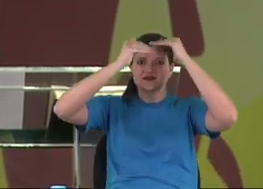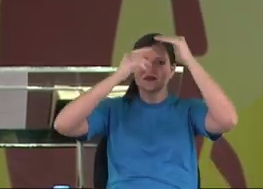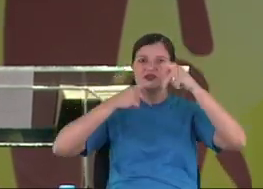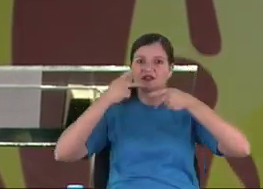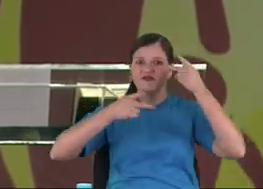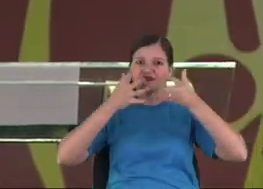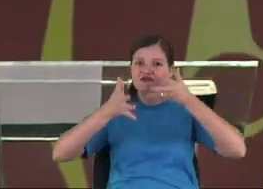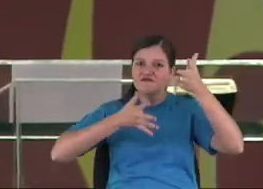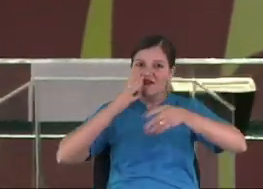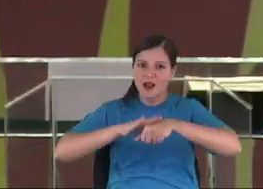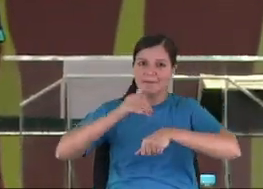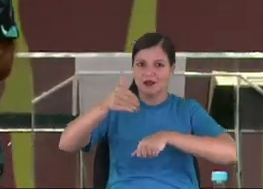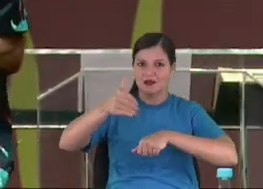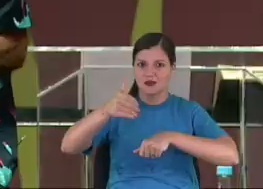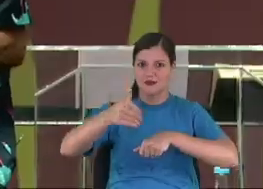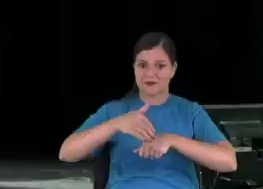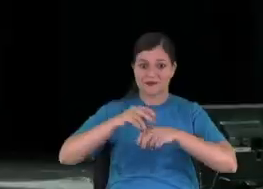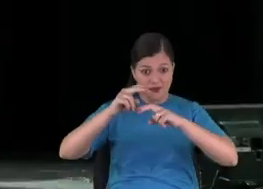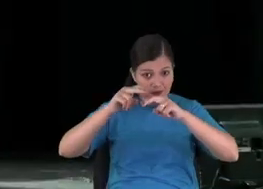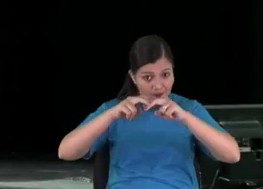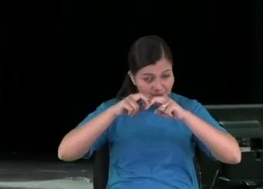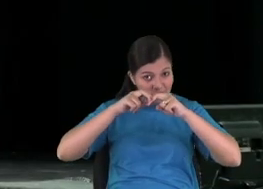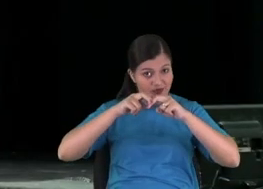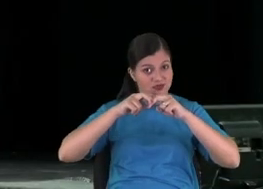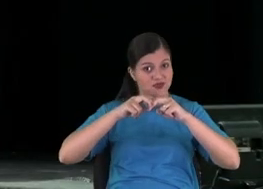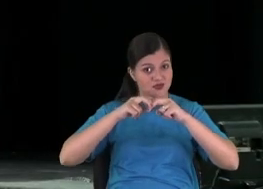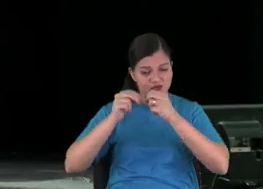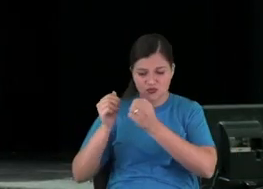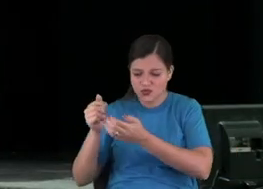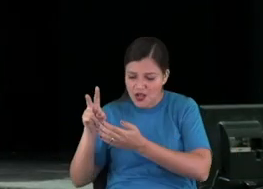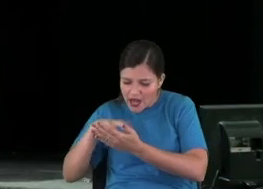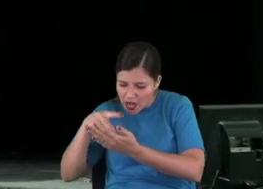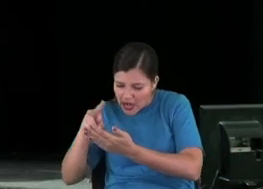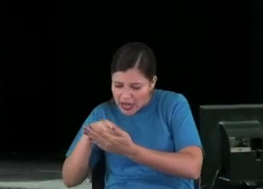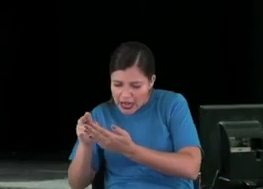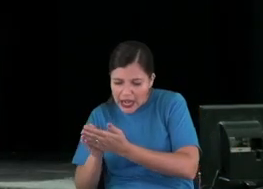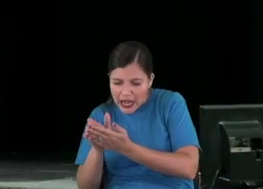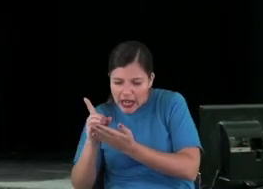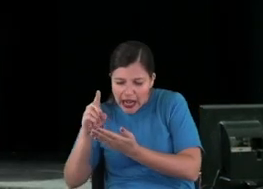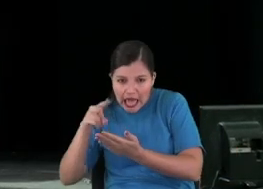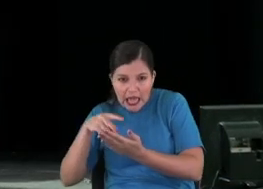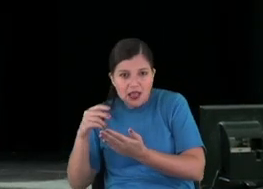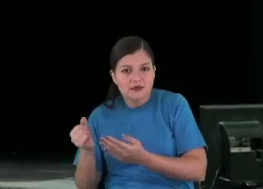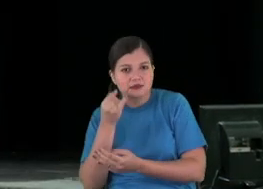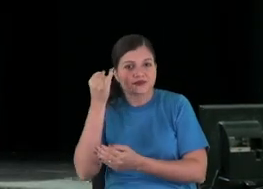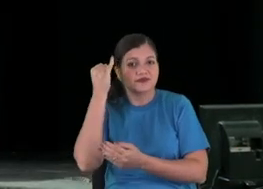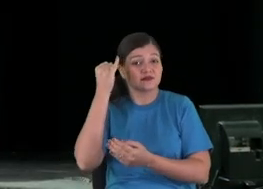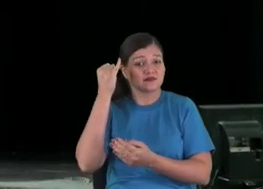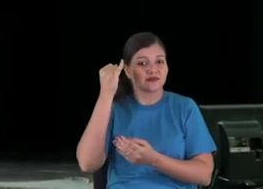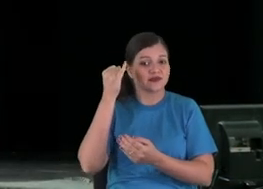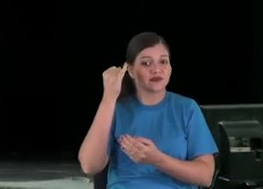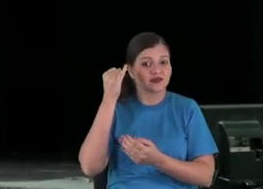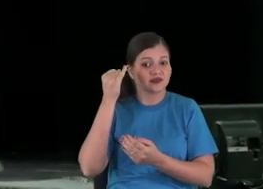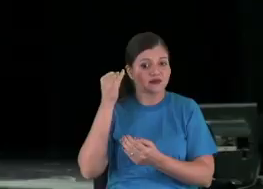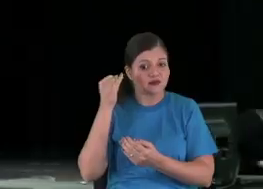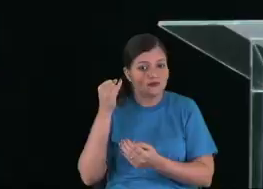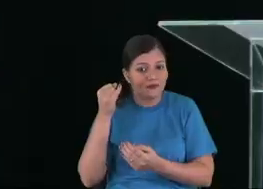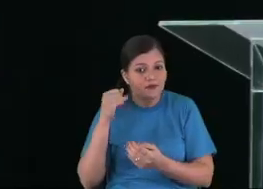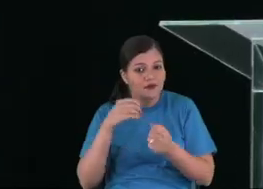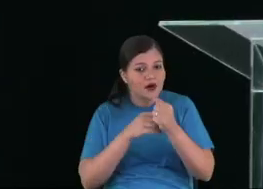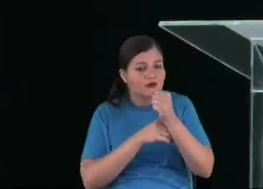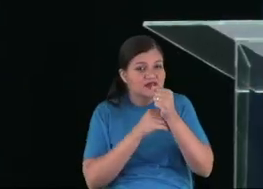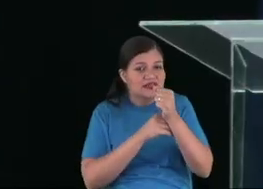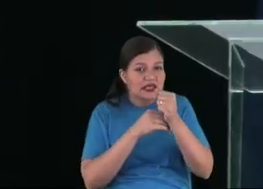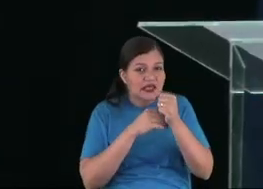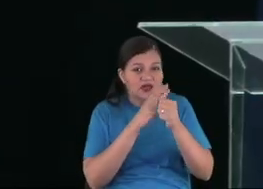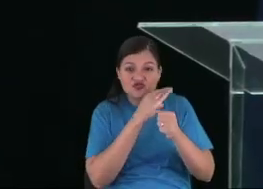fala. Por isso que a leitura é tão importante. Você diz: mas eu leio tão mal que eu tenho... Porque o segredo de as crianças gostarem